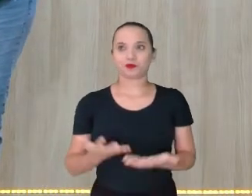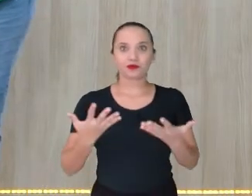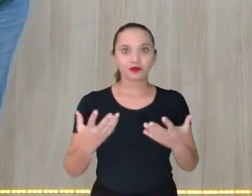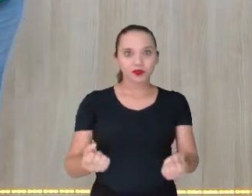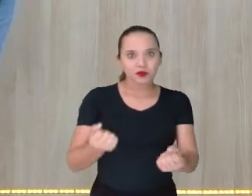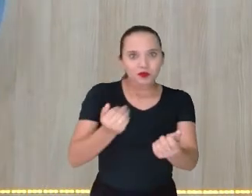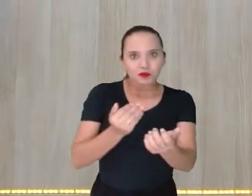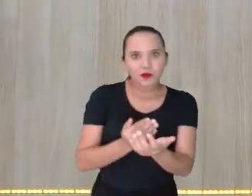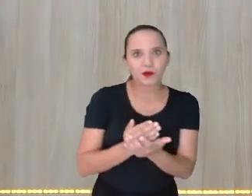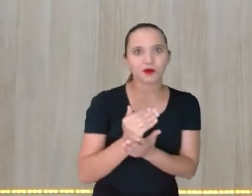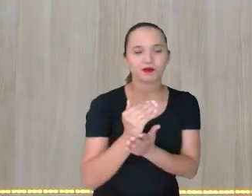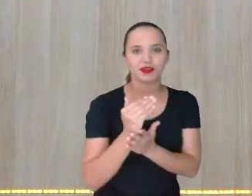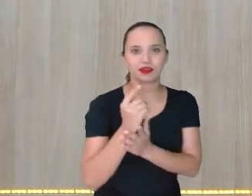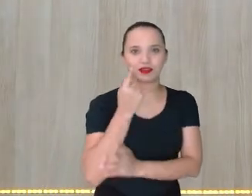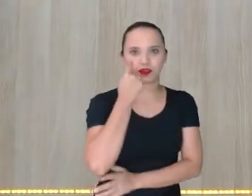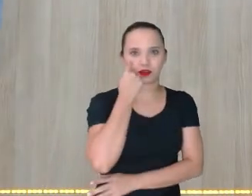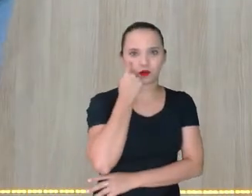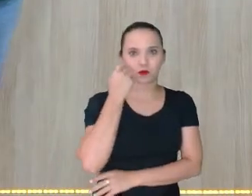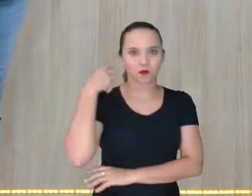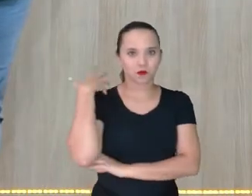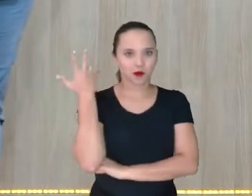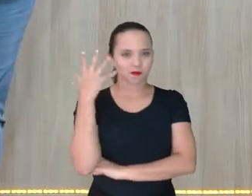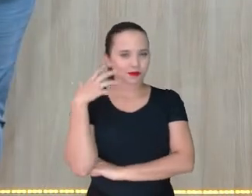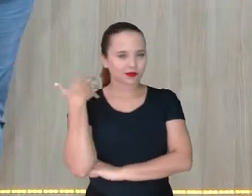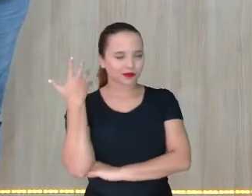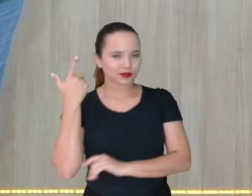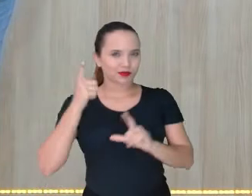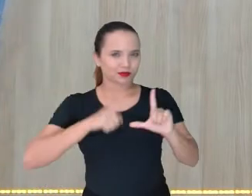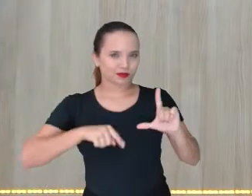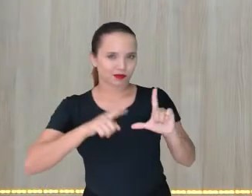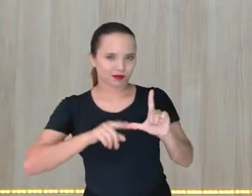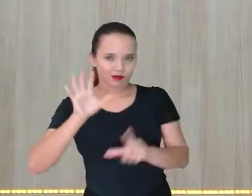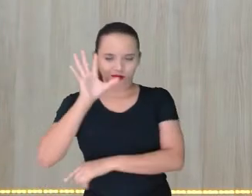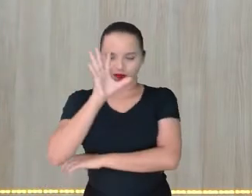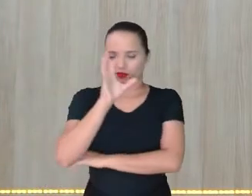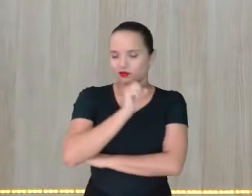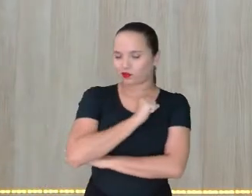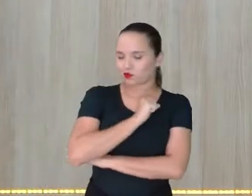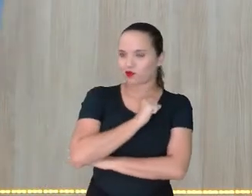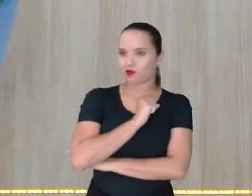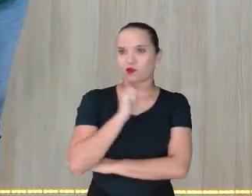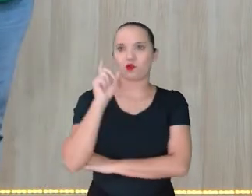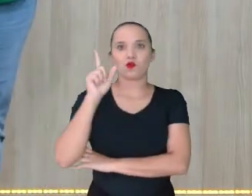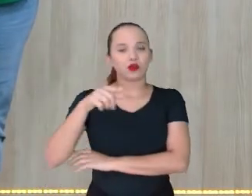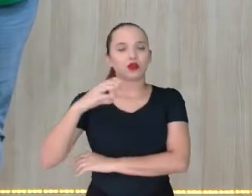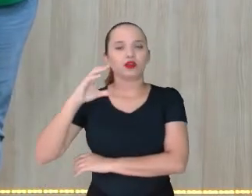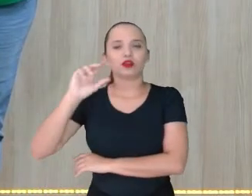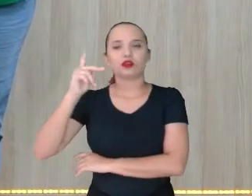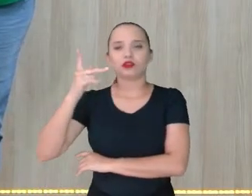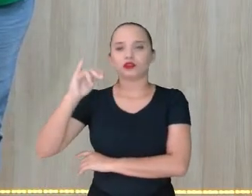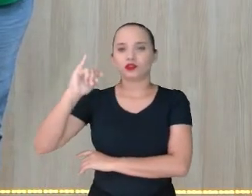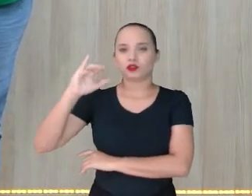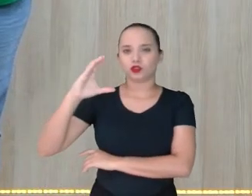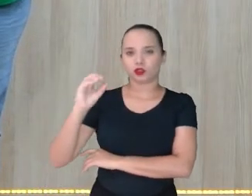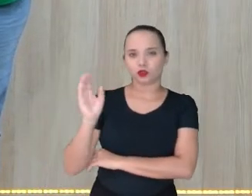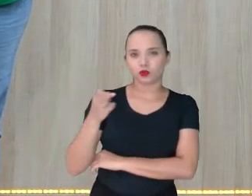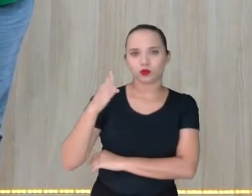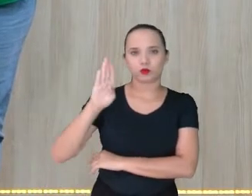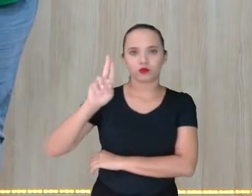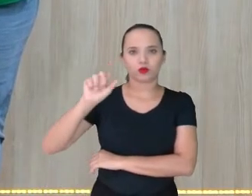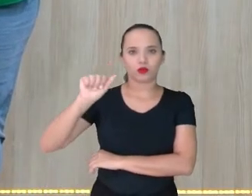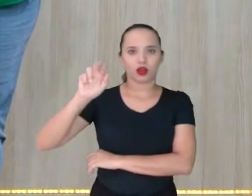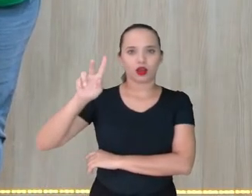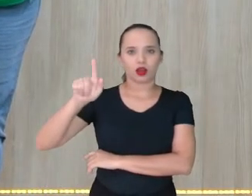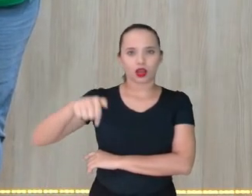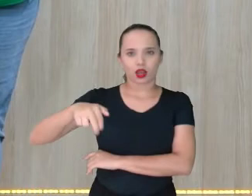vamos começar aqui com uma música que eu adoro, que é uma música de Chico Buarque, Carcará, que fala